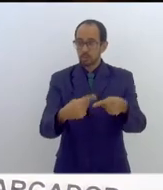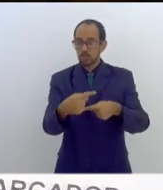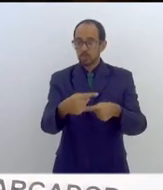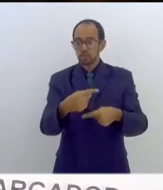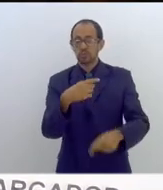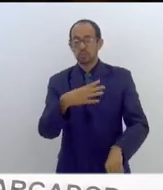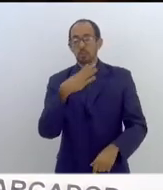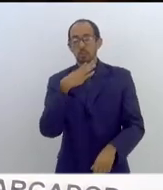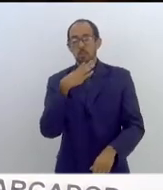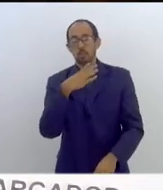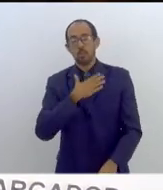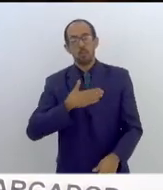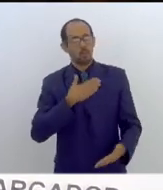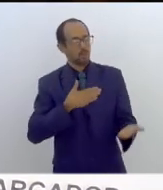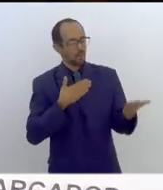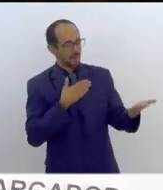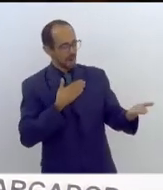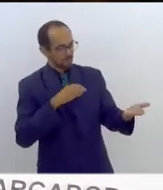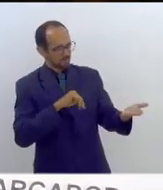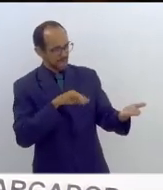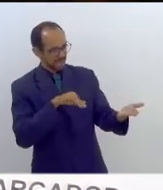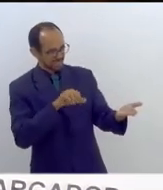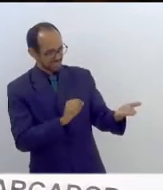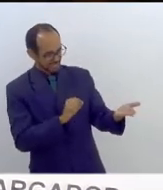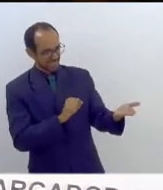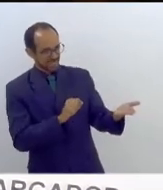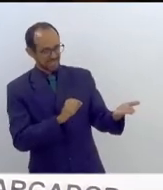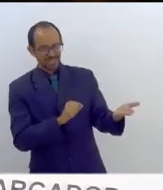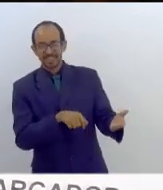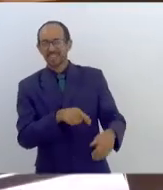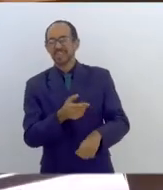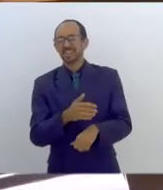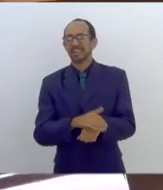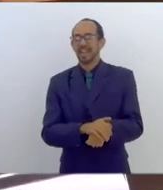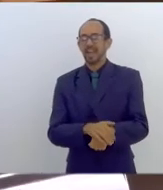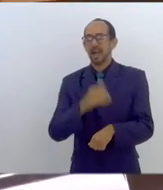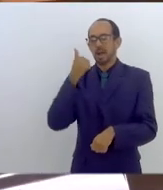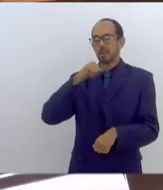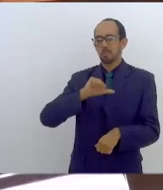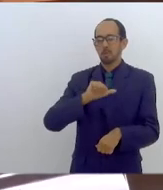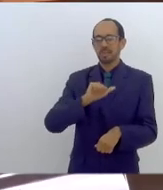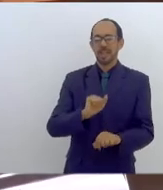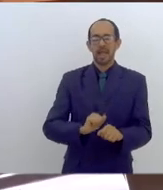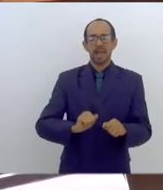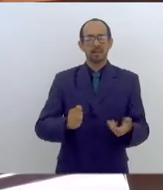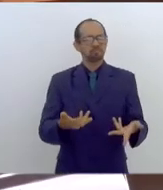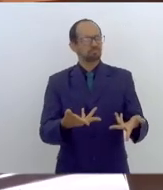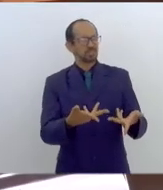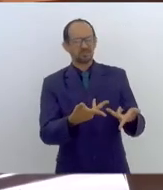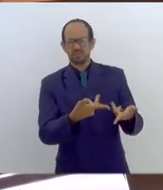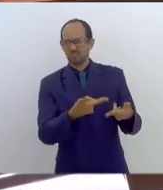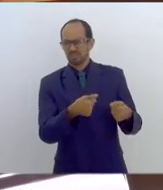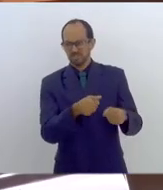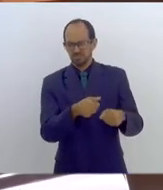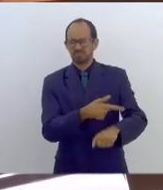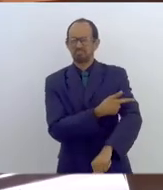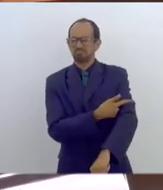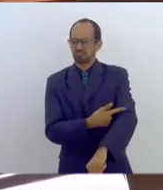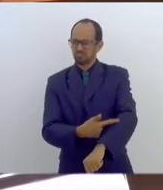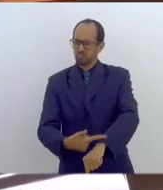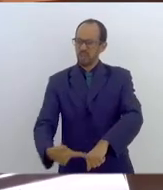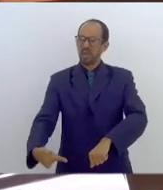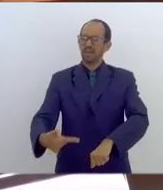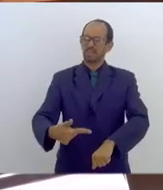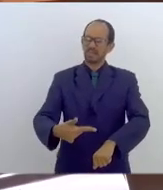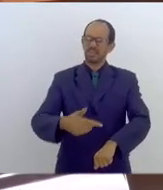de conhecer a Márcia Pereira uma mulher é de fino trato também delicada